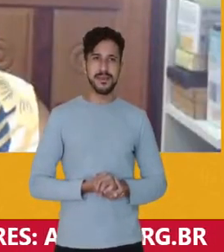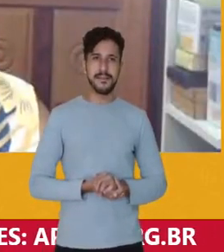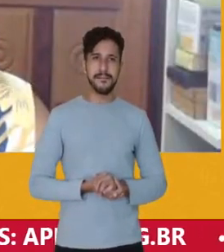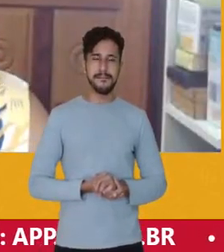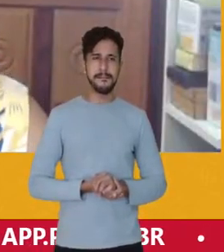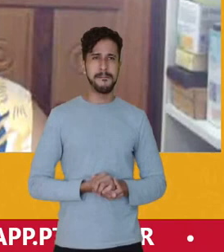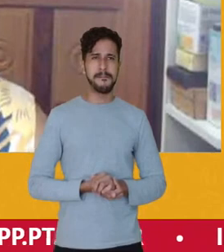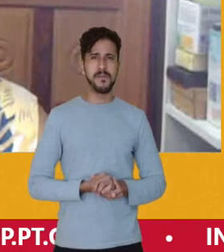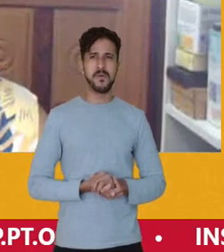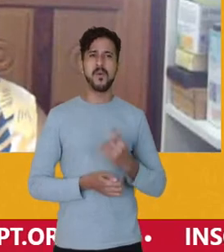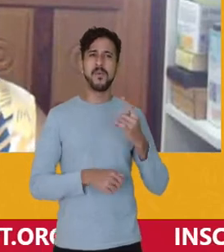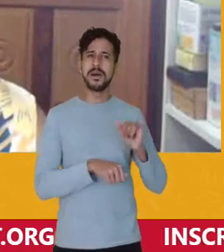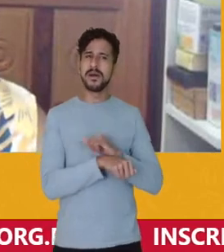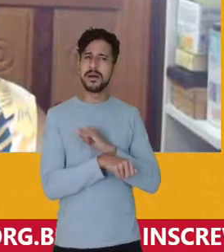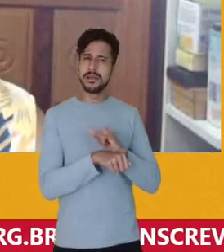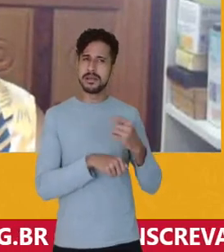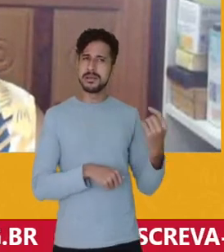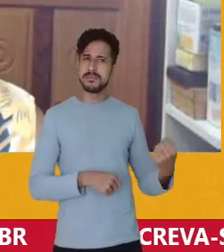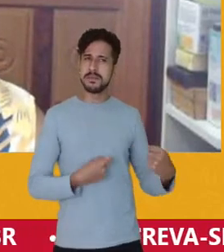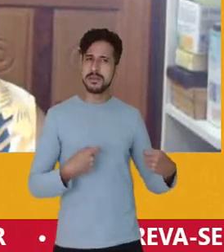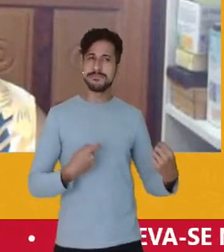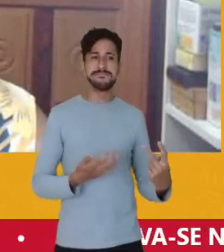Uma ação necessária?